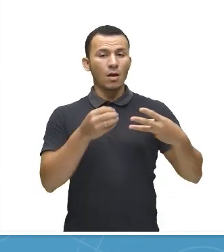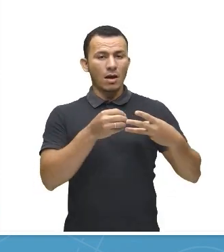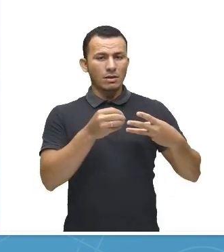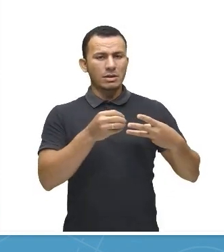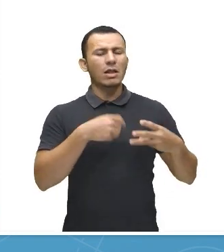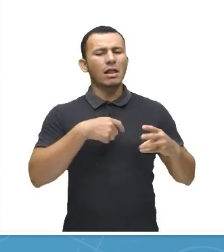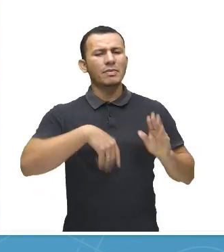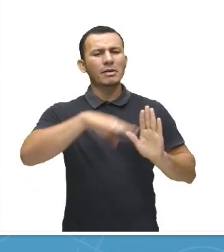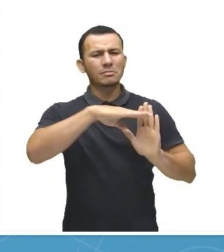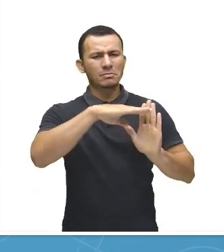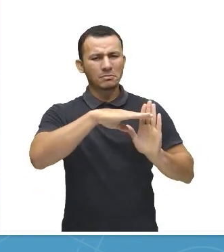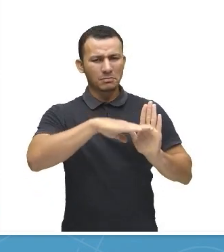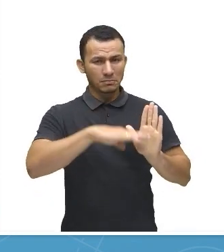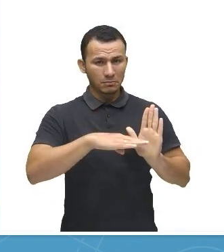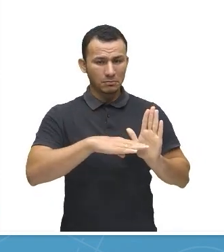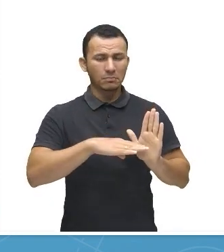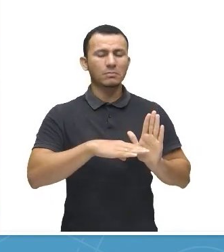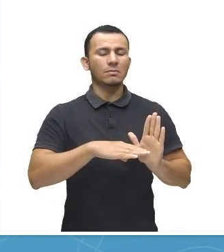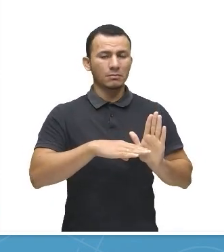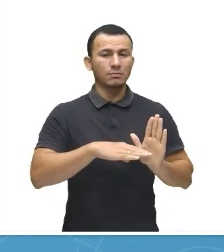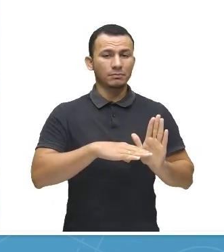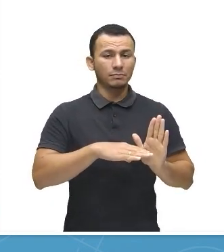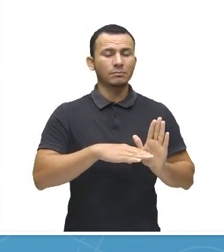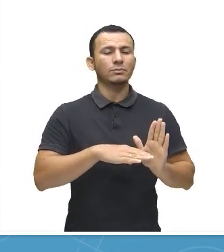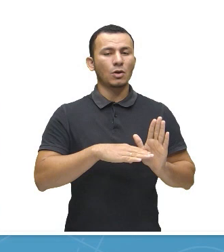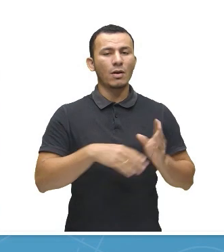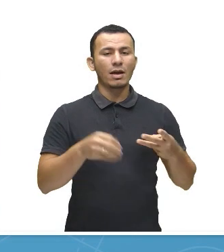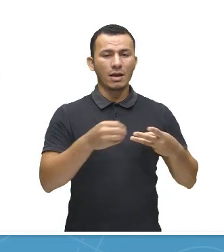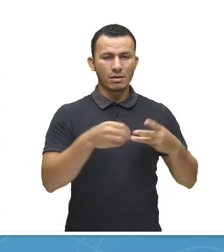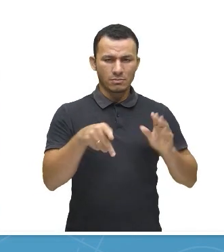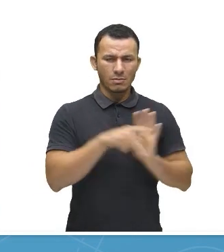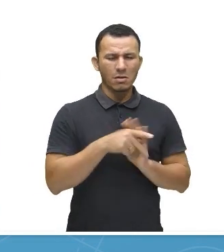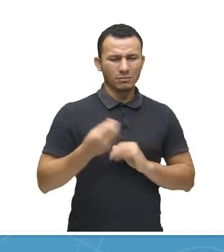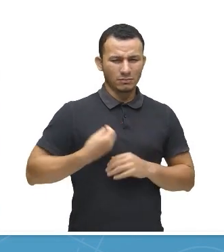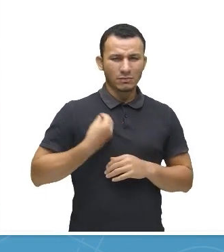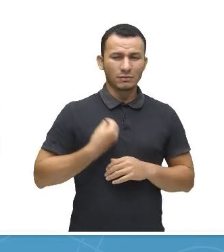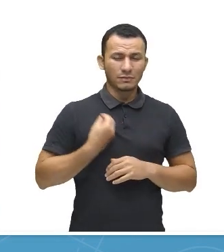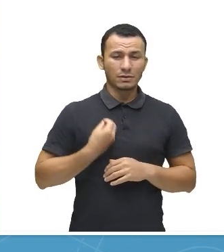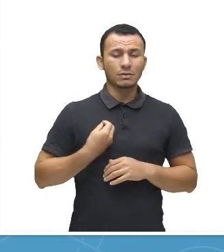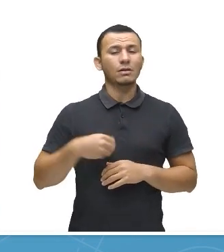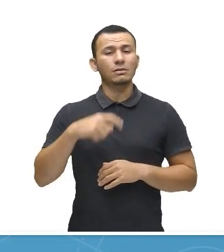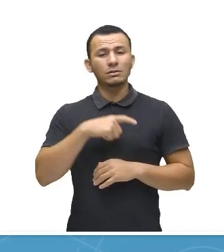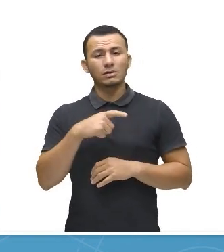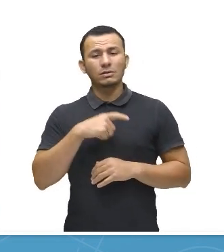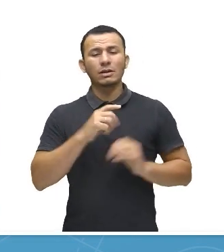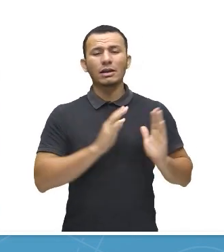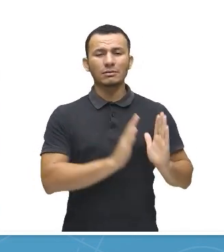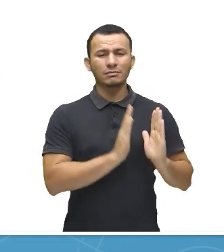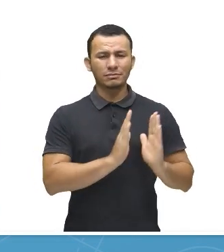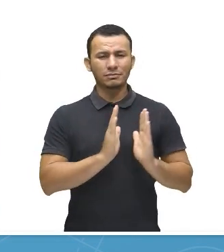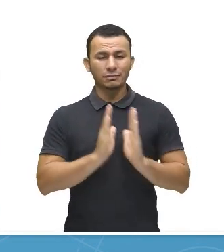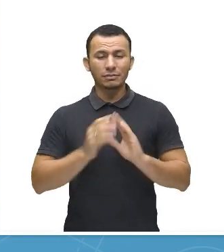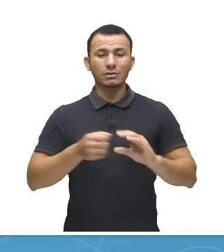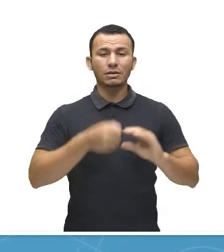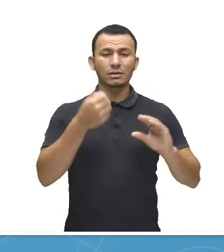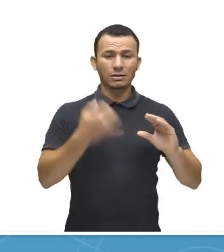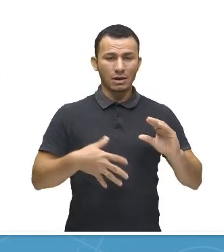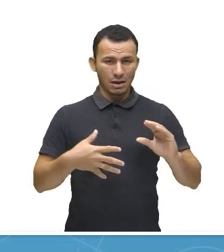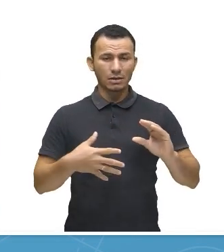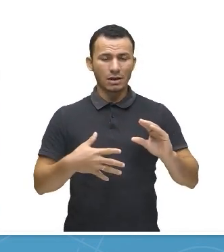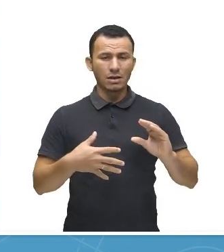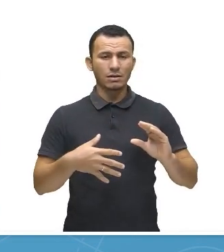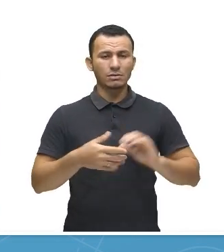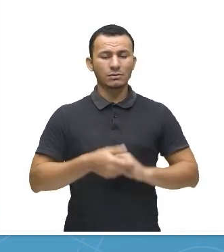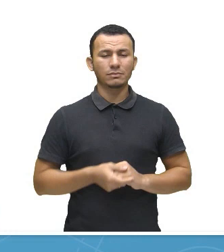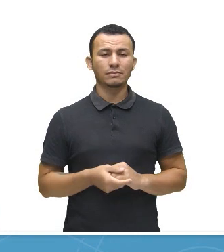gente viu aí que célula é a unidade básica da vida, tá? E elas possuem partes que são características em todas